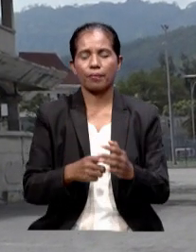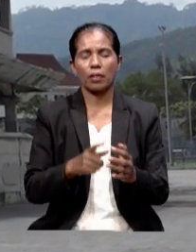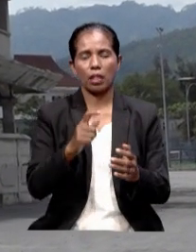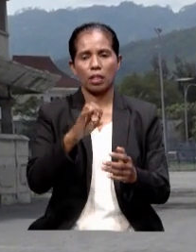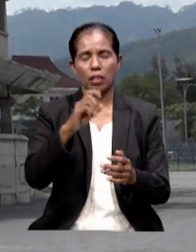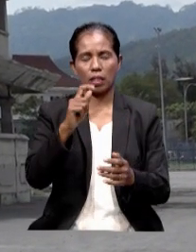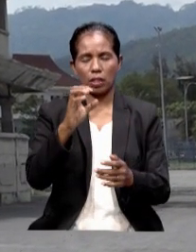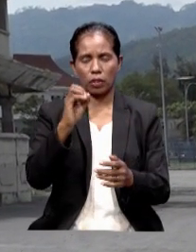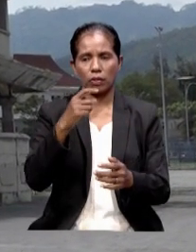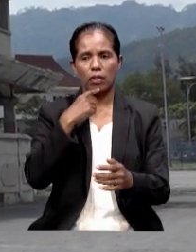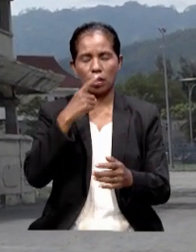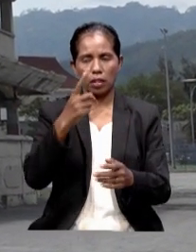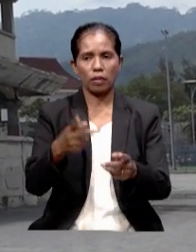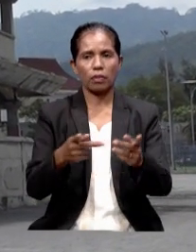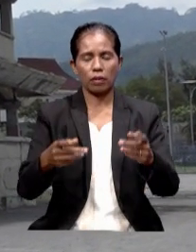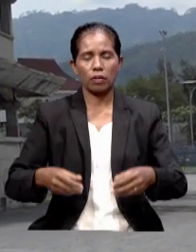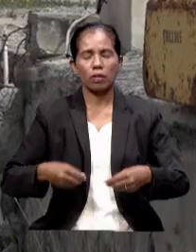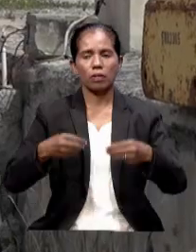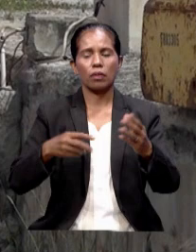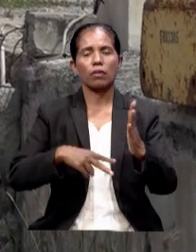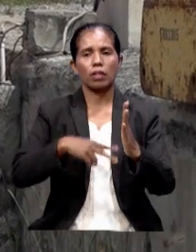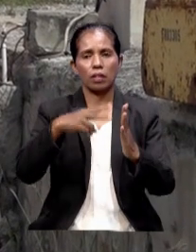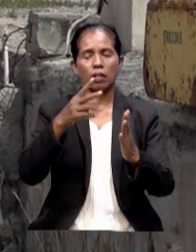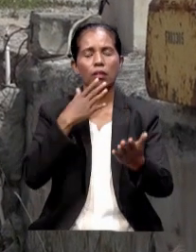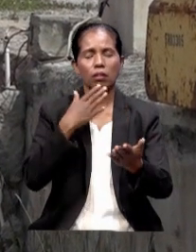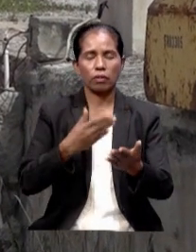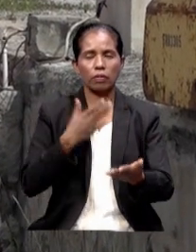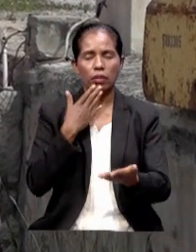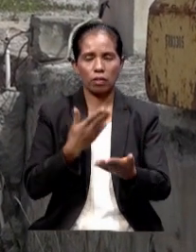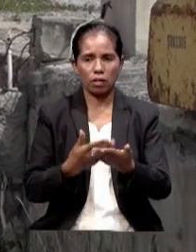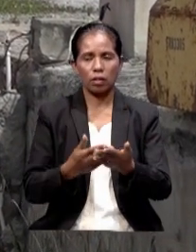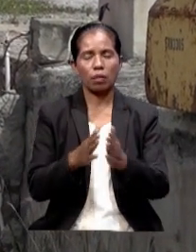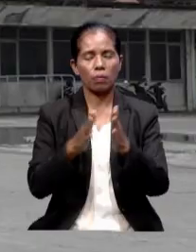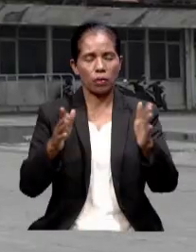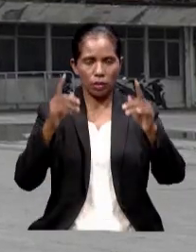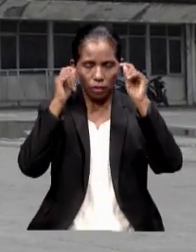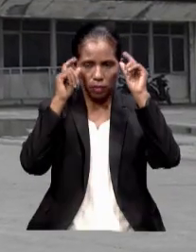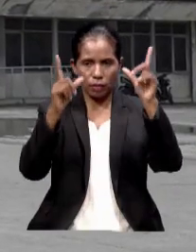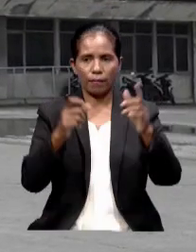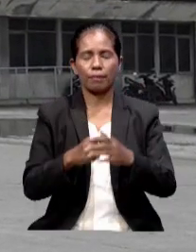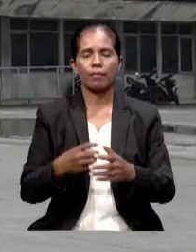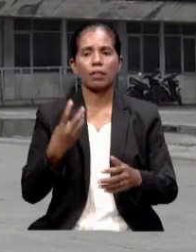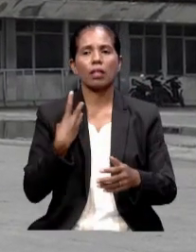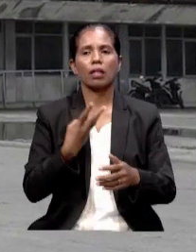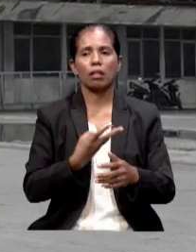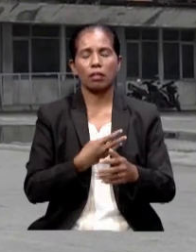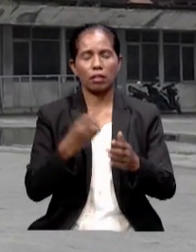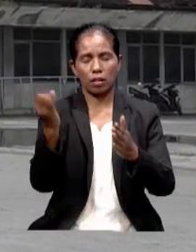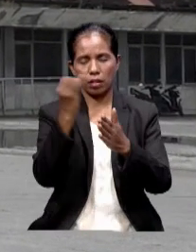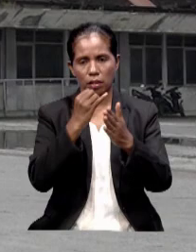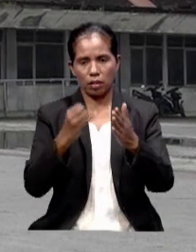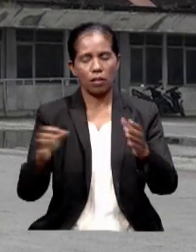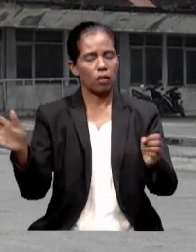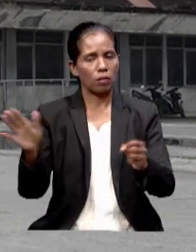hatutan, porto turístico ne se for vantagem boa para o povo Timor-Leste. E tem dezeno ba porto ne